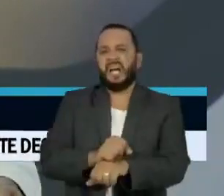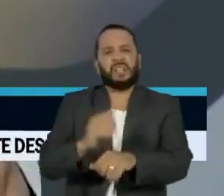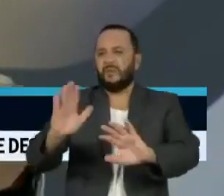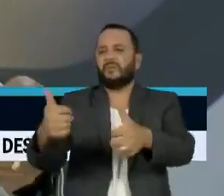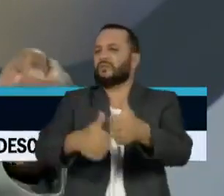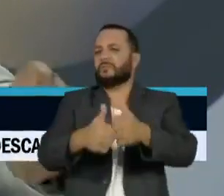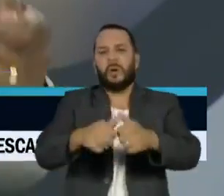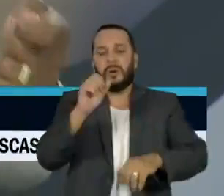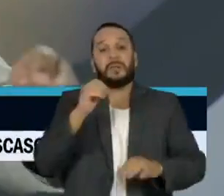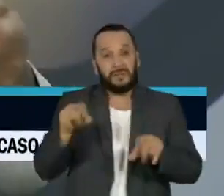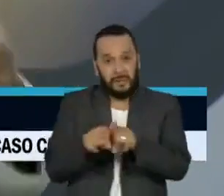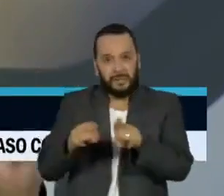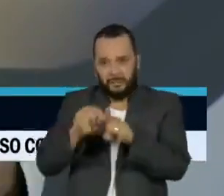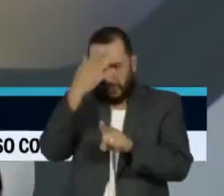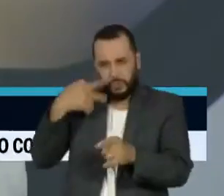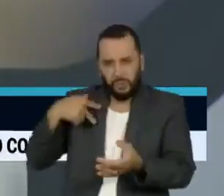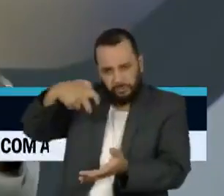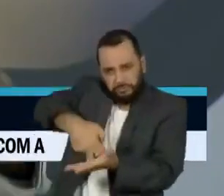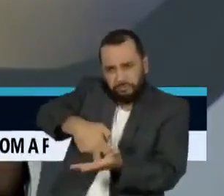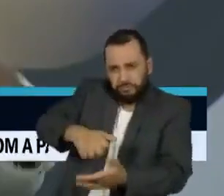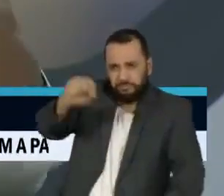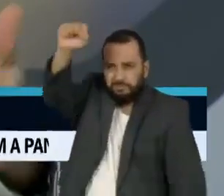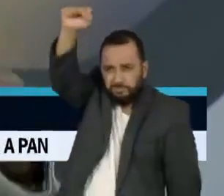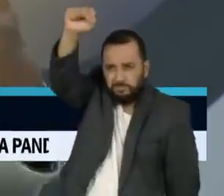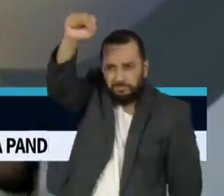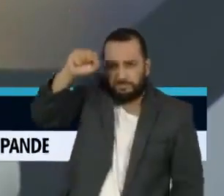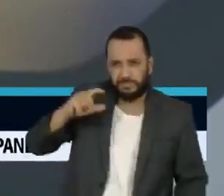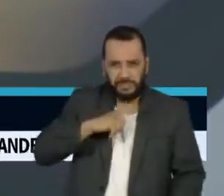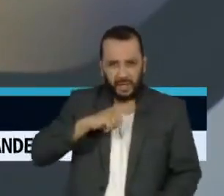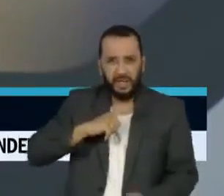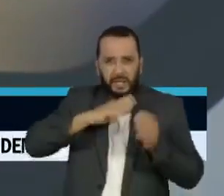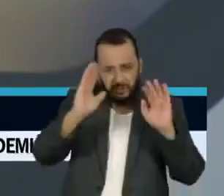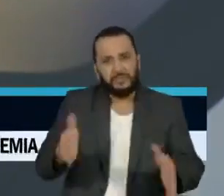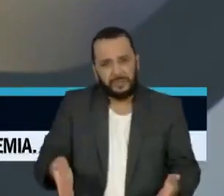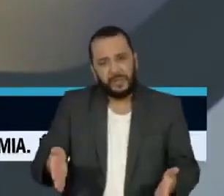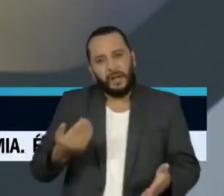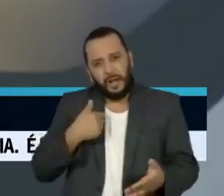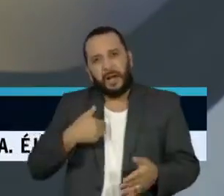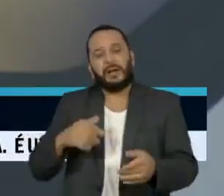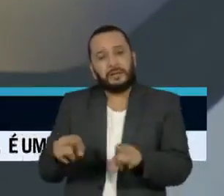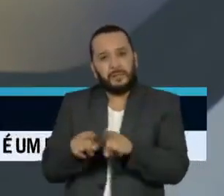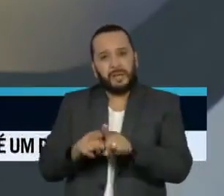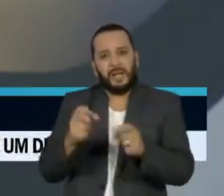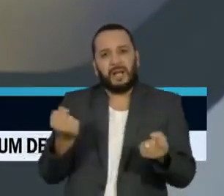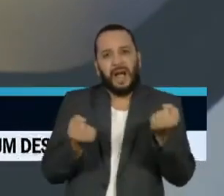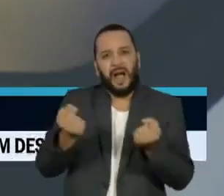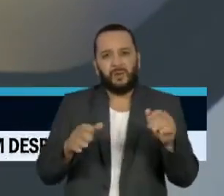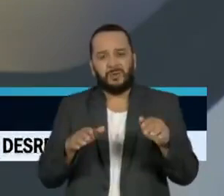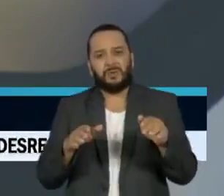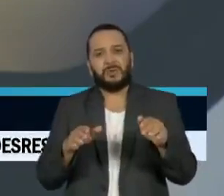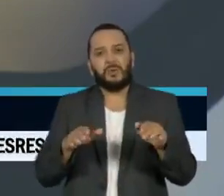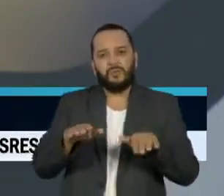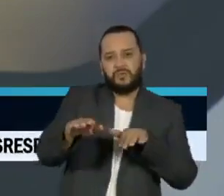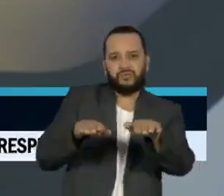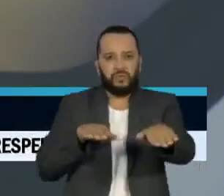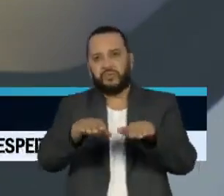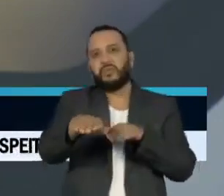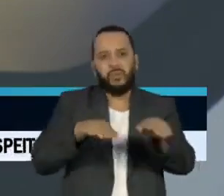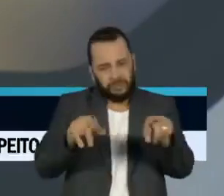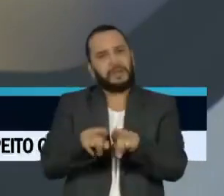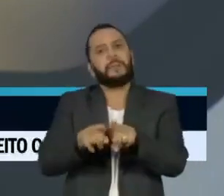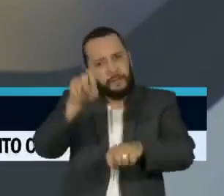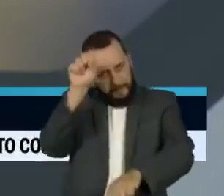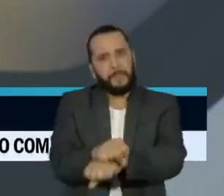estão se ajoelhando não é a fórmula 1 tá parando e filho estão parece que tem um novo caminho e uma nova esperança também